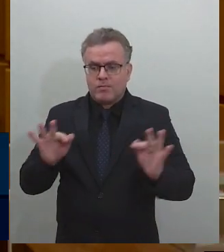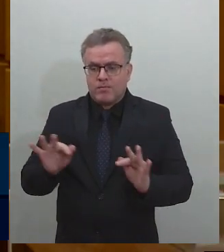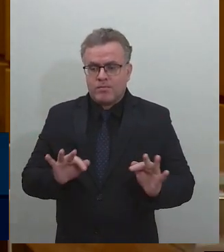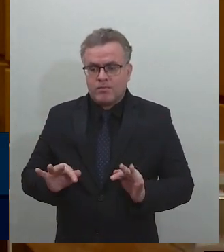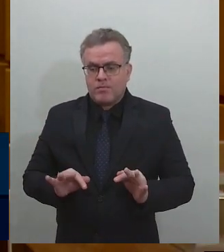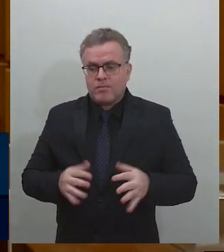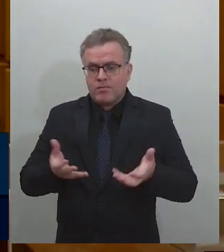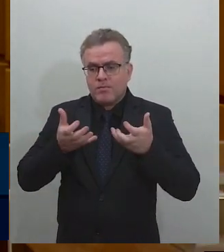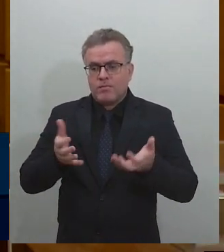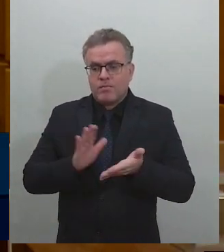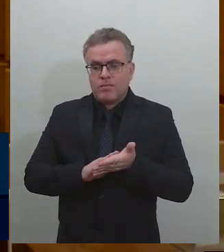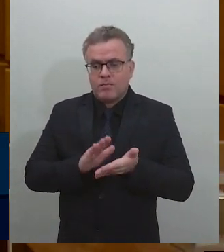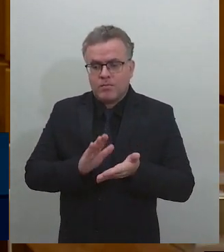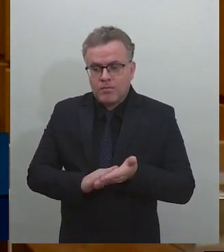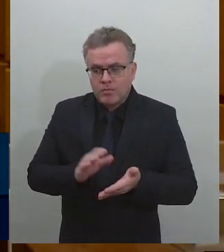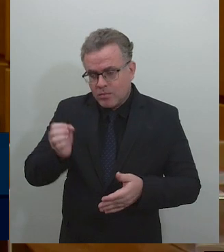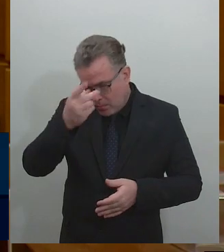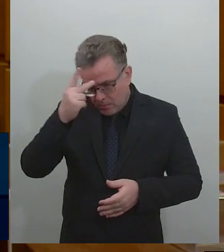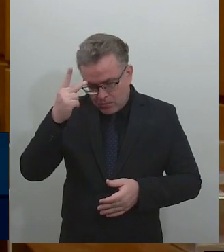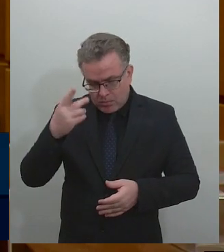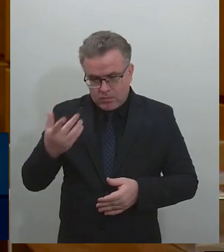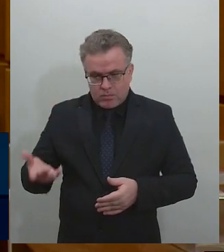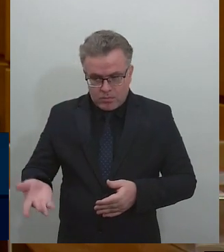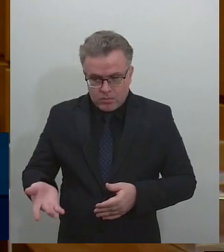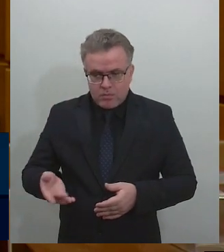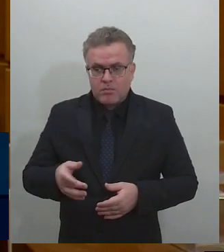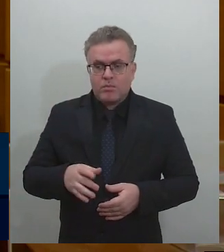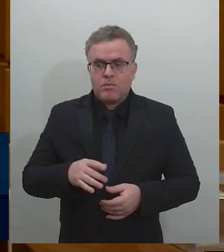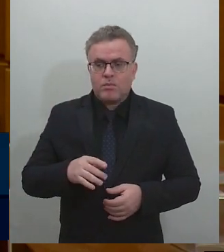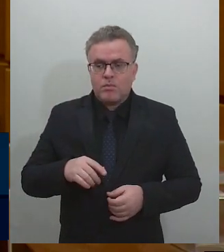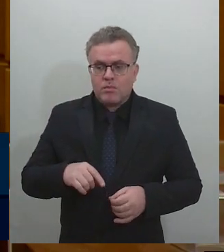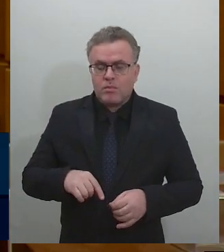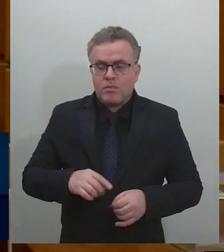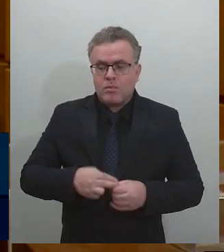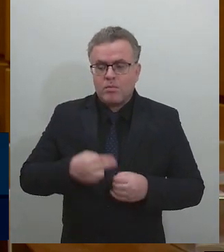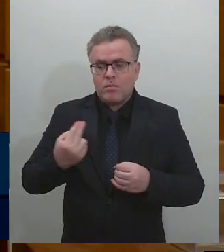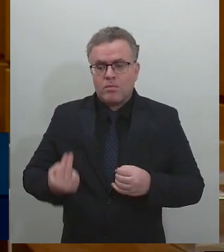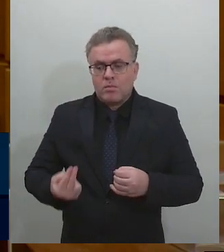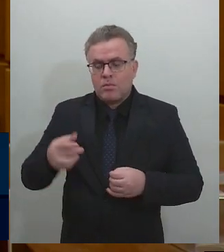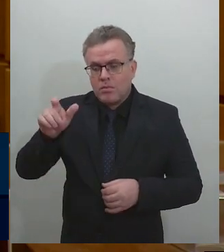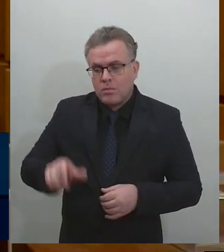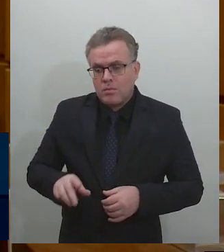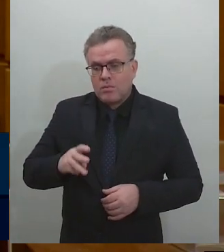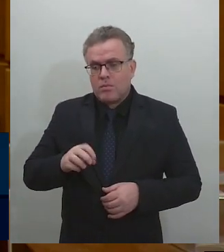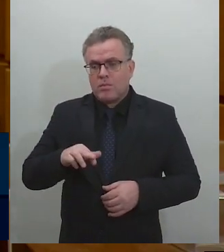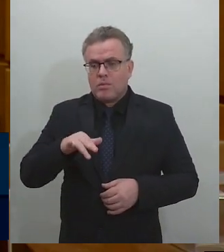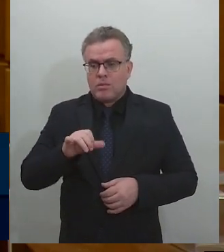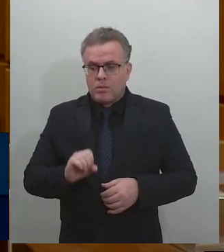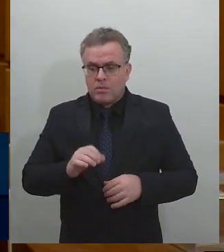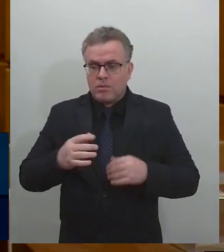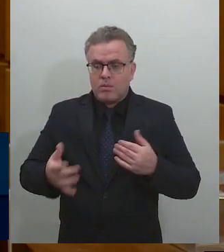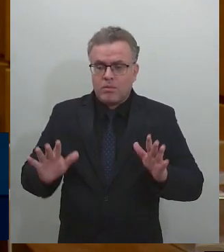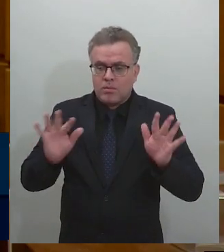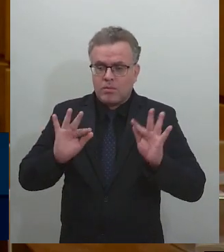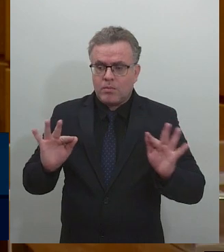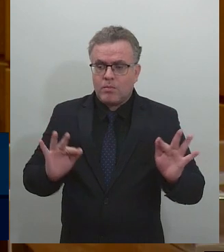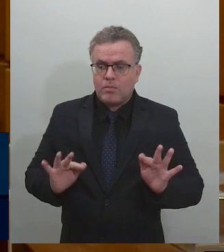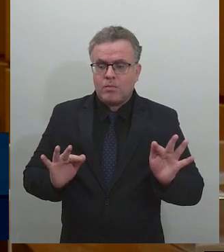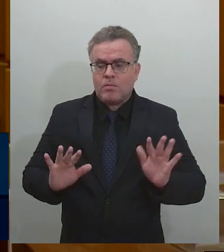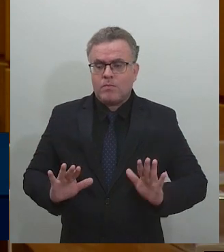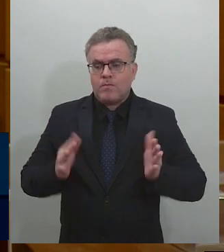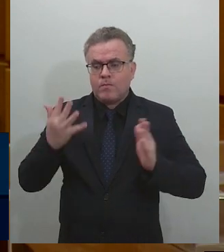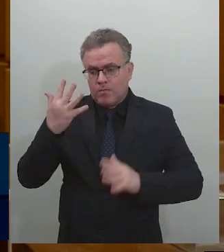prefeito municipal de Aquidaban, doutor Mário Lucena, dizer que felicidade de ver uma festa tão bonita, tão organizada, o